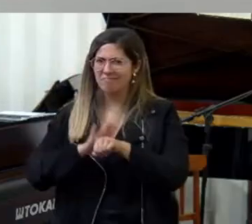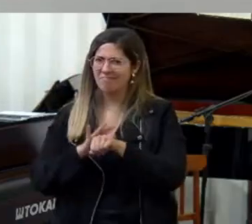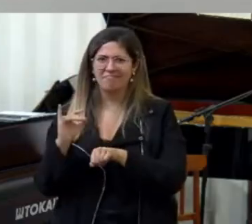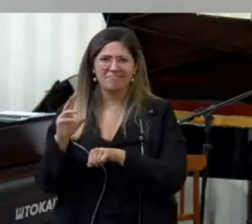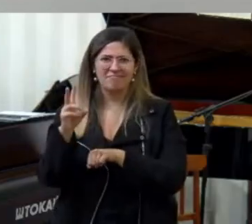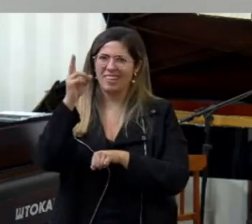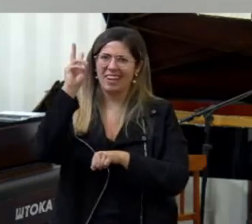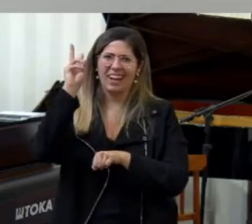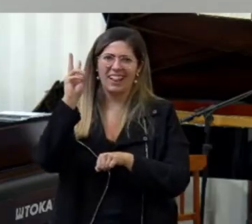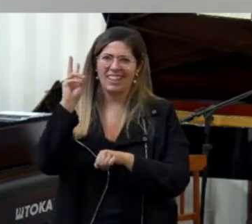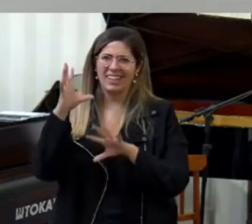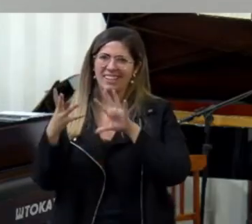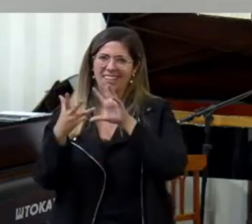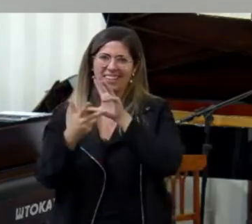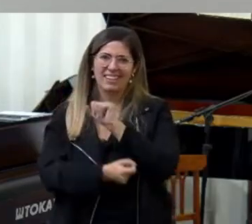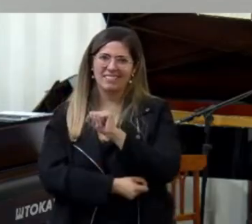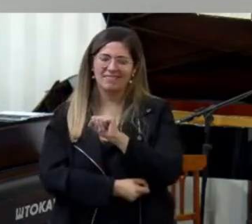valor.